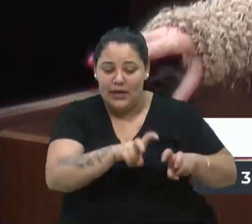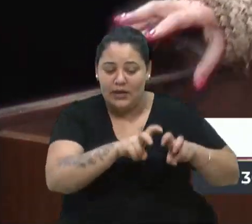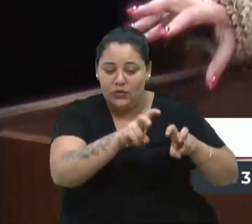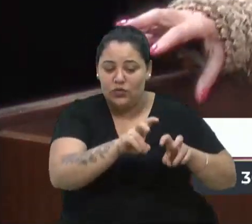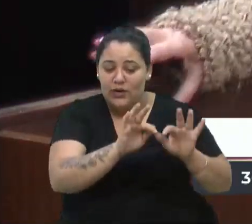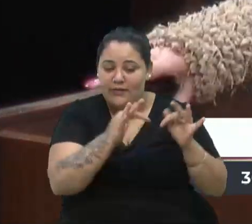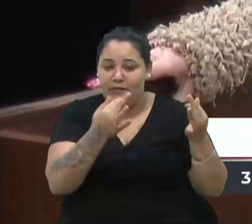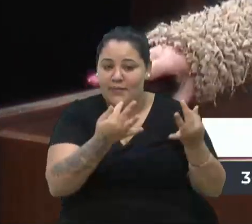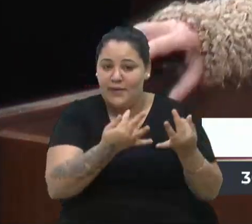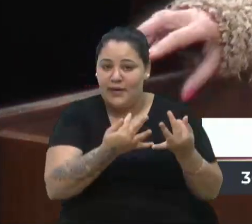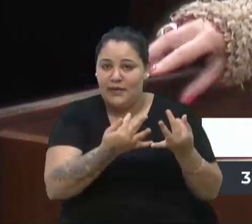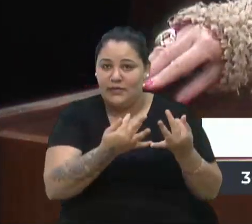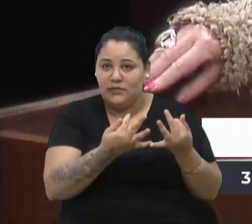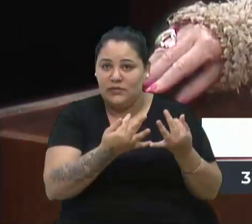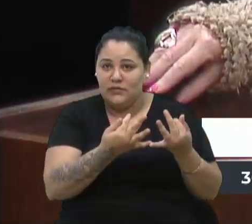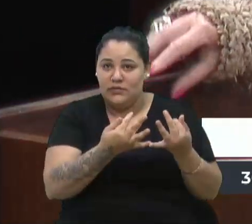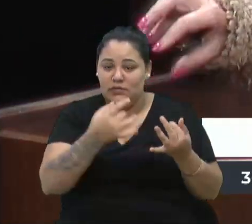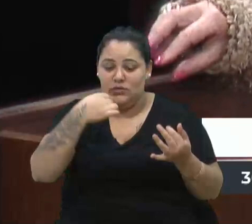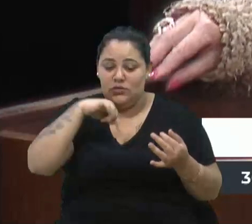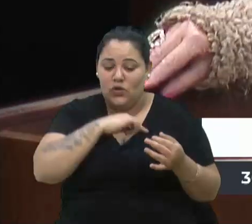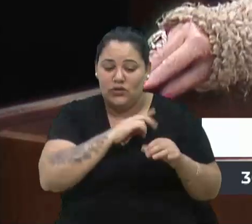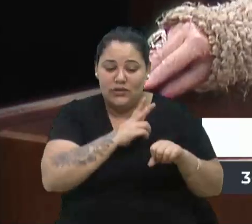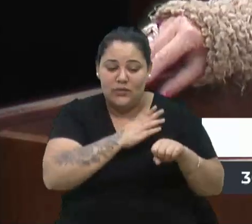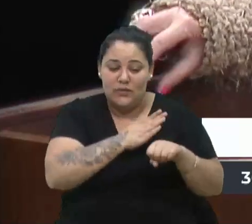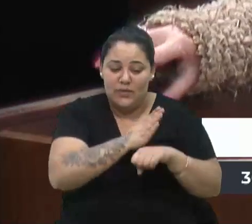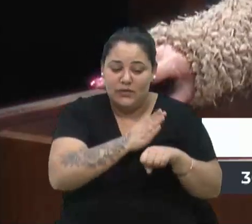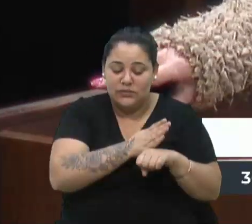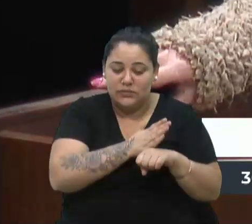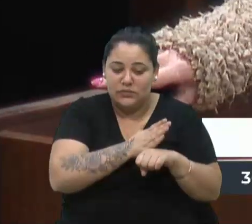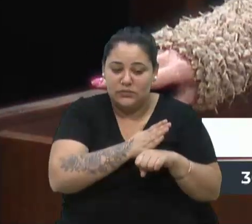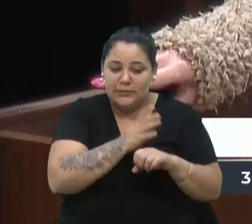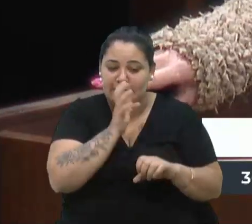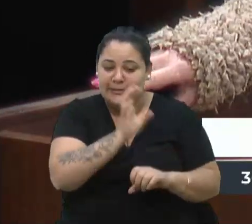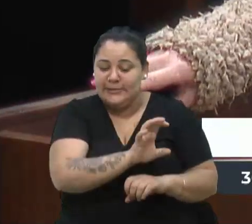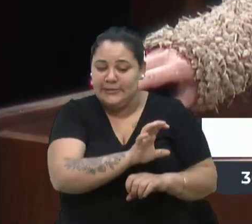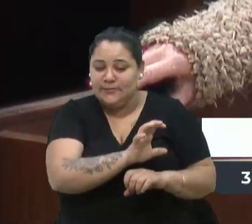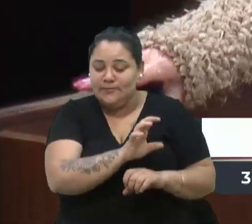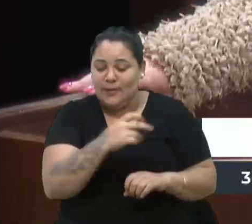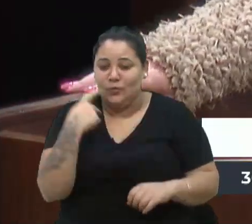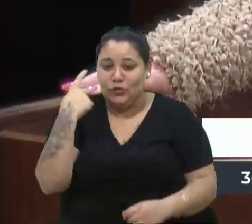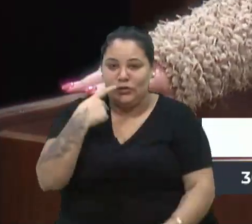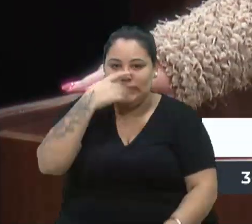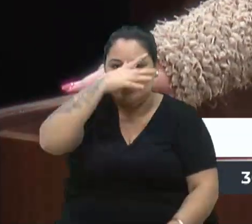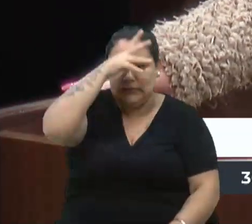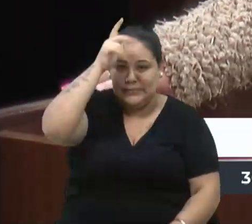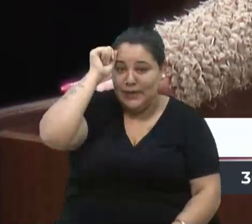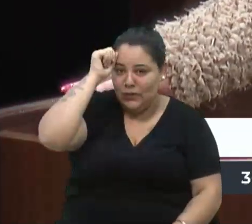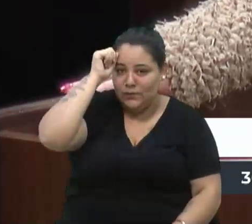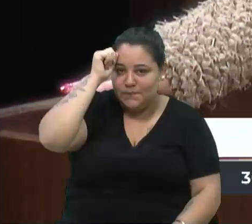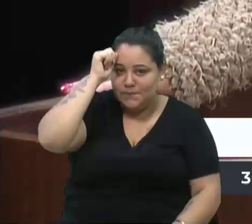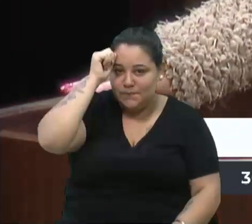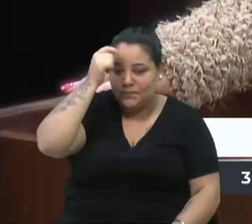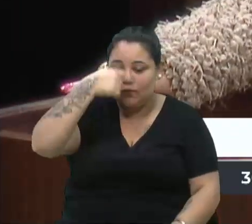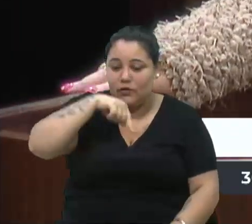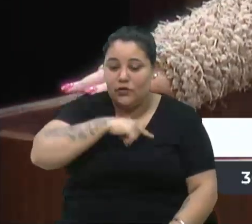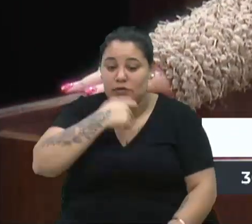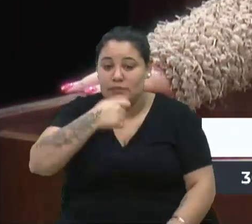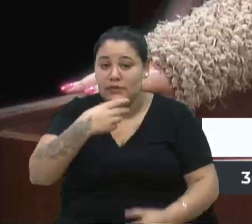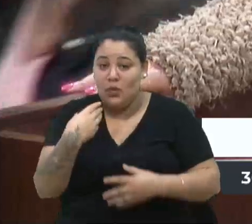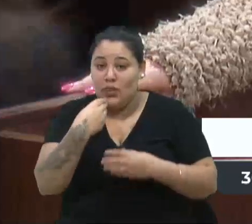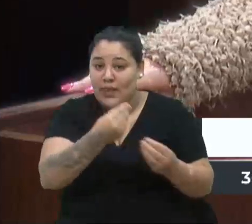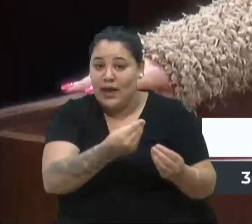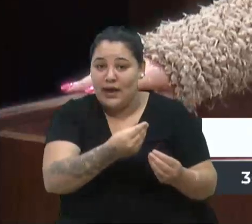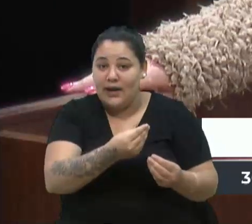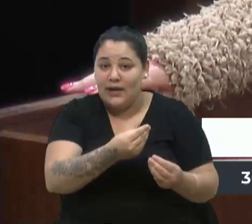atacando e envolvendo diretamente uma política municipal. Nós precisamos dar a garantia